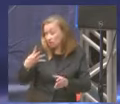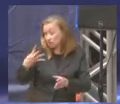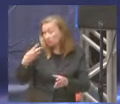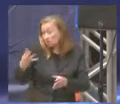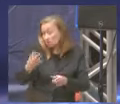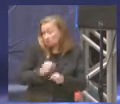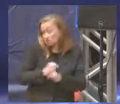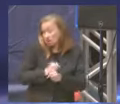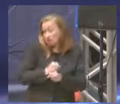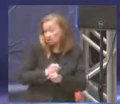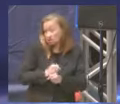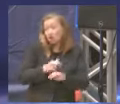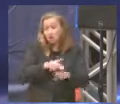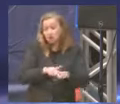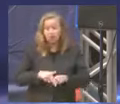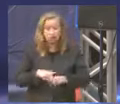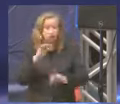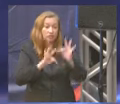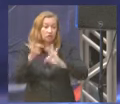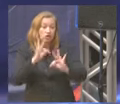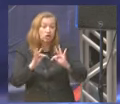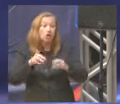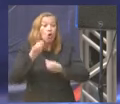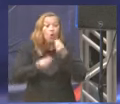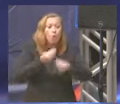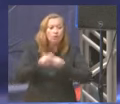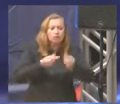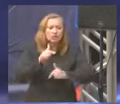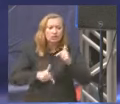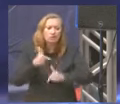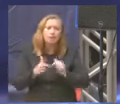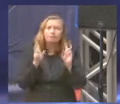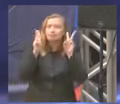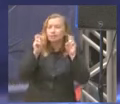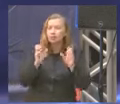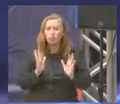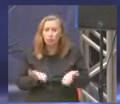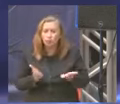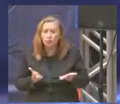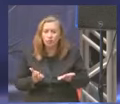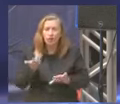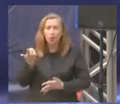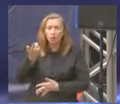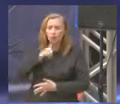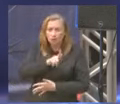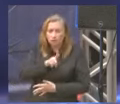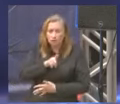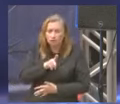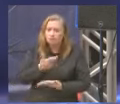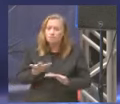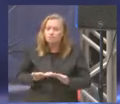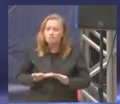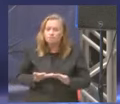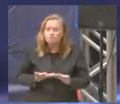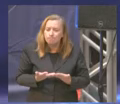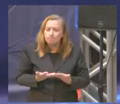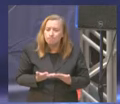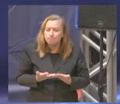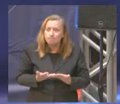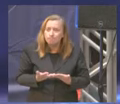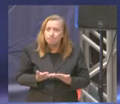tecnologia. Então, como é que você trabalha isso tudo para conseguir tanto